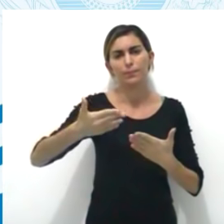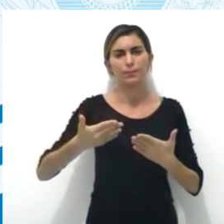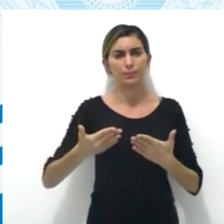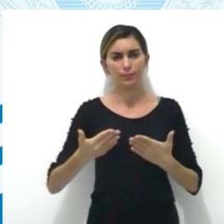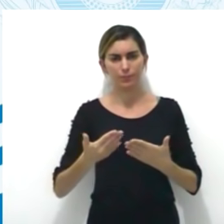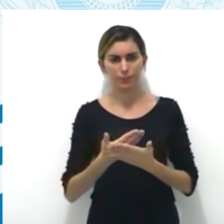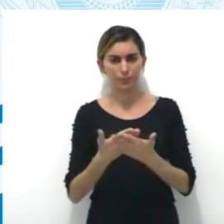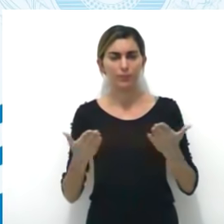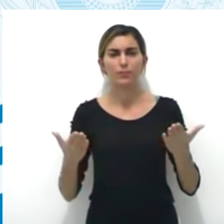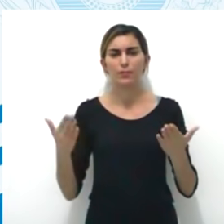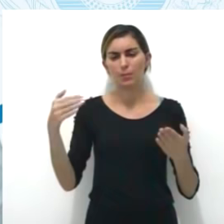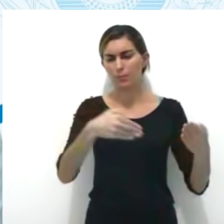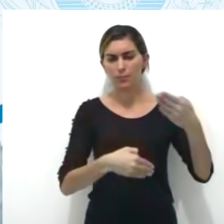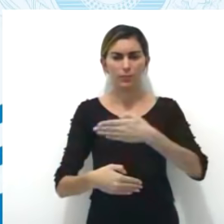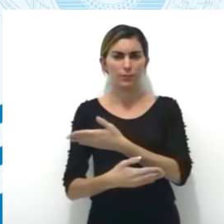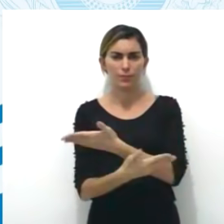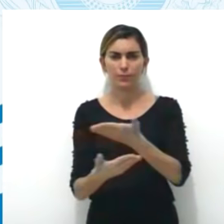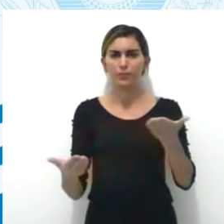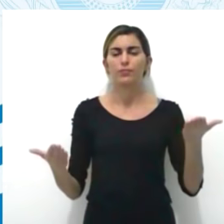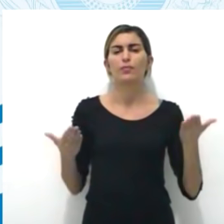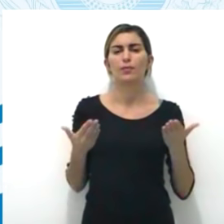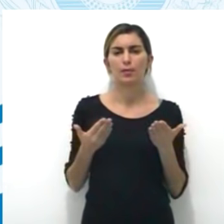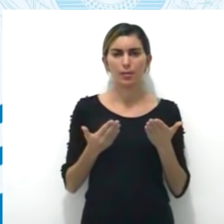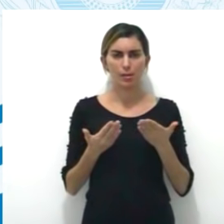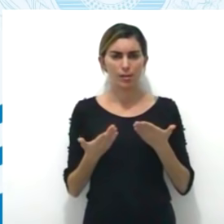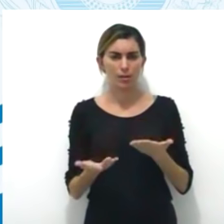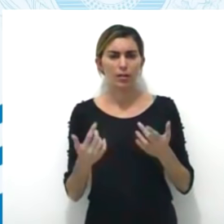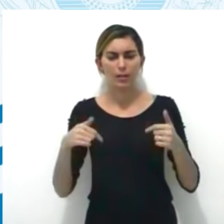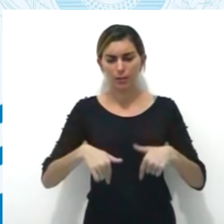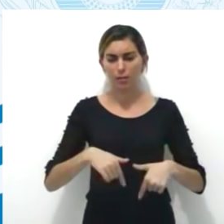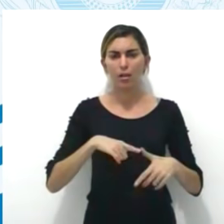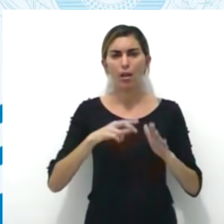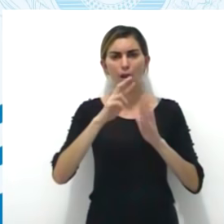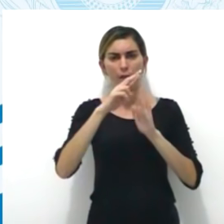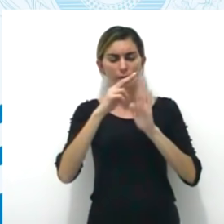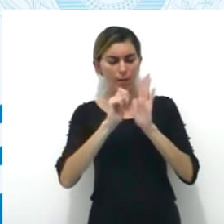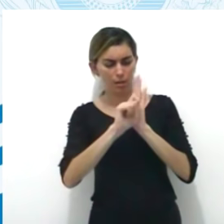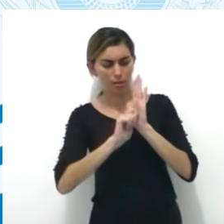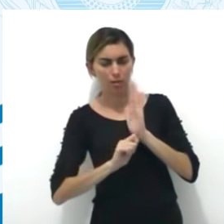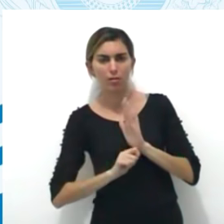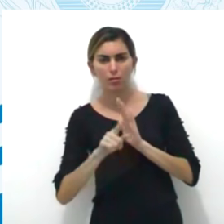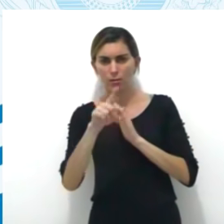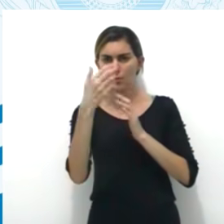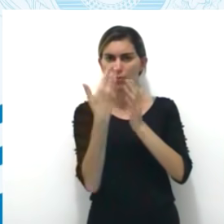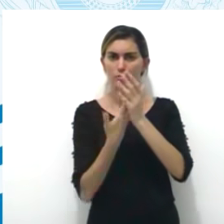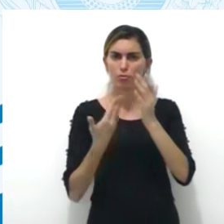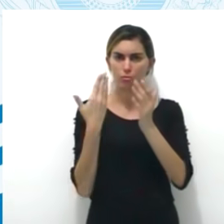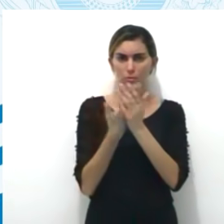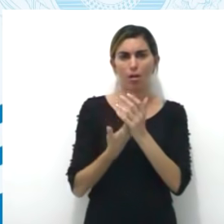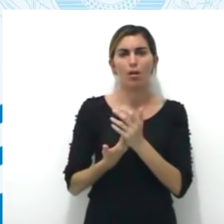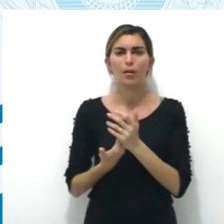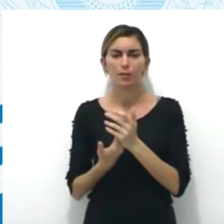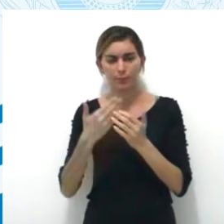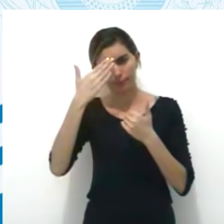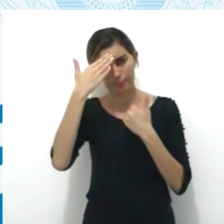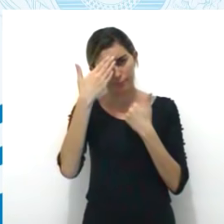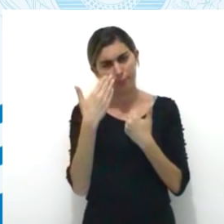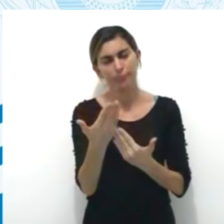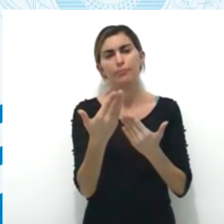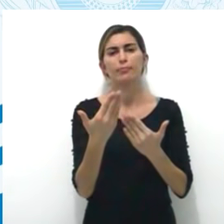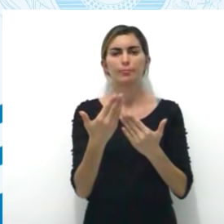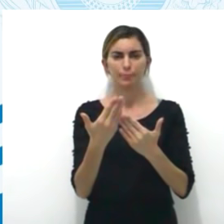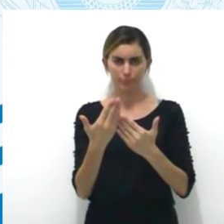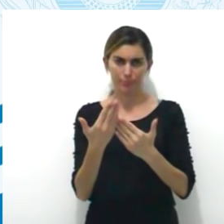agradeço muito a participação de vocês, não é isso? Aqui tem uma referência para vocês estudarem, né?